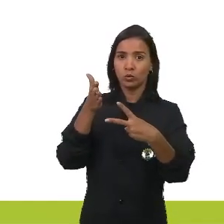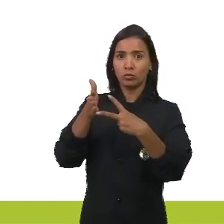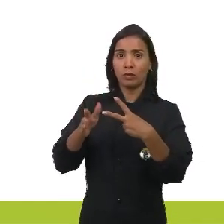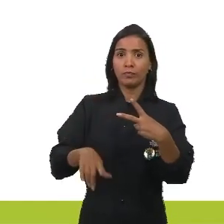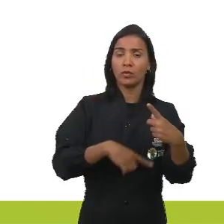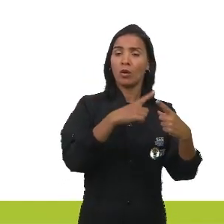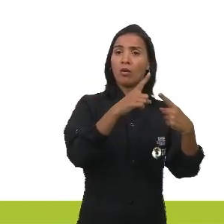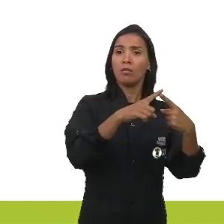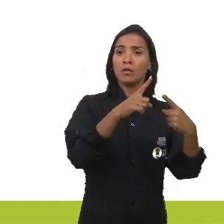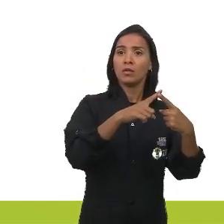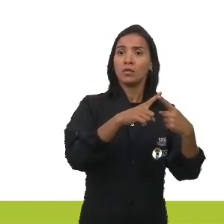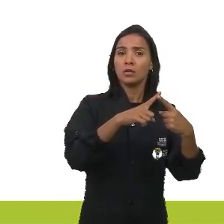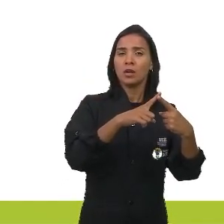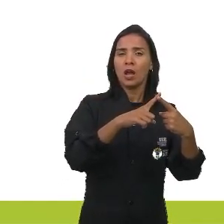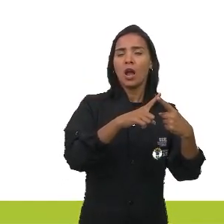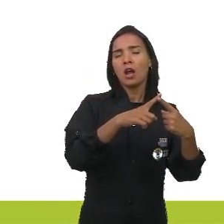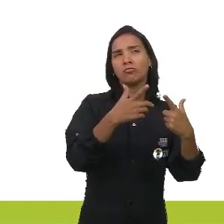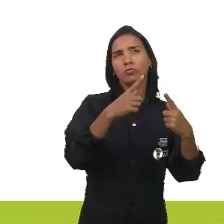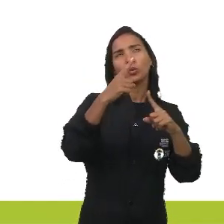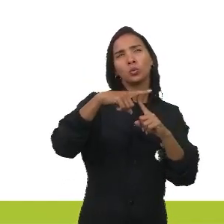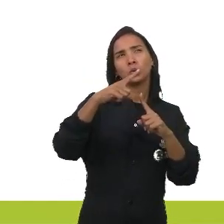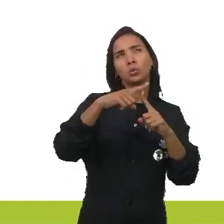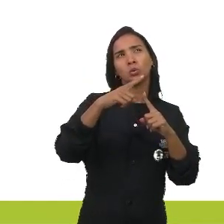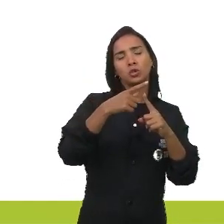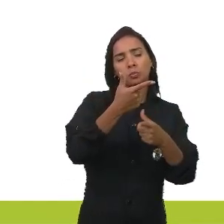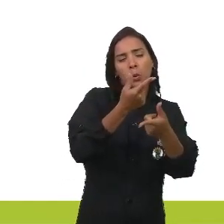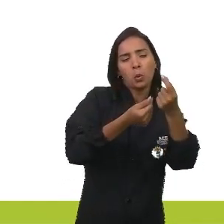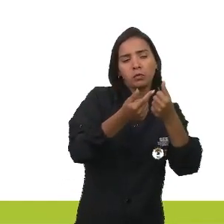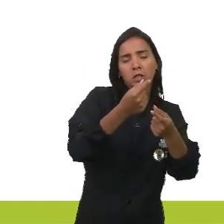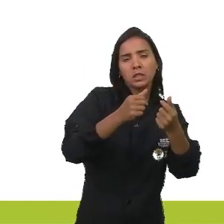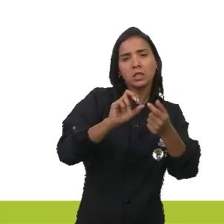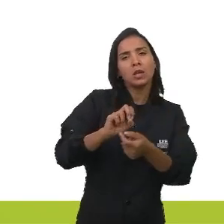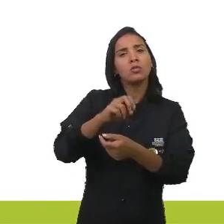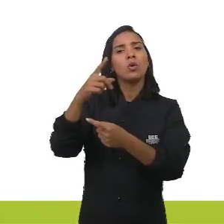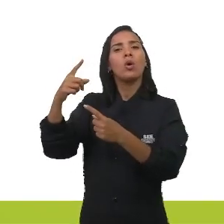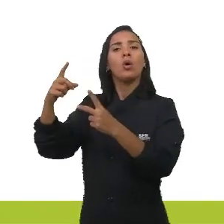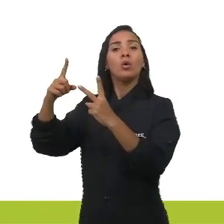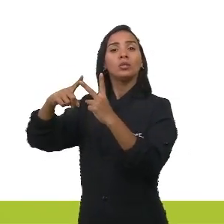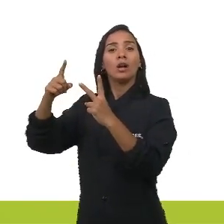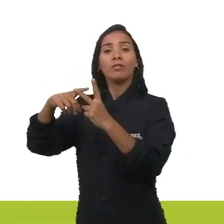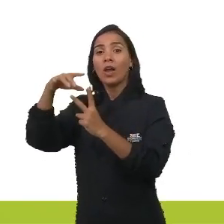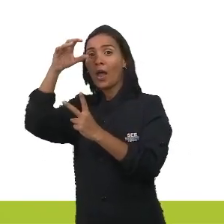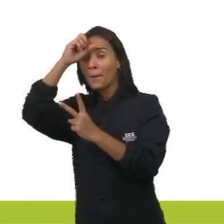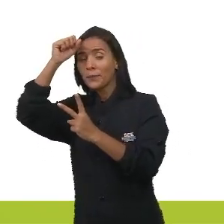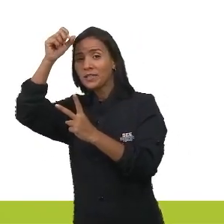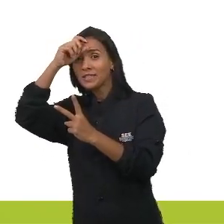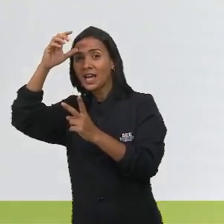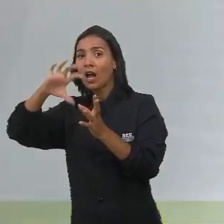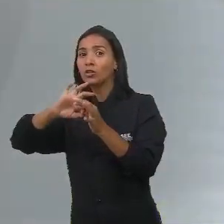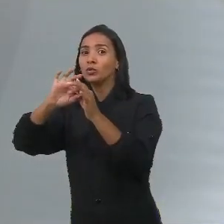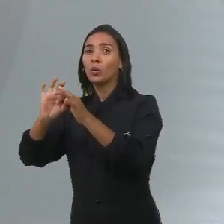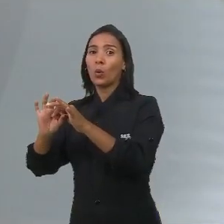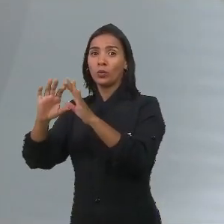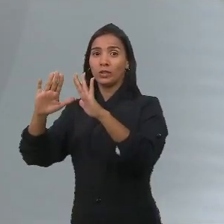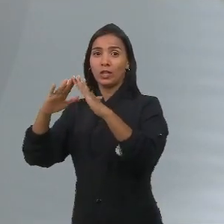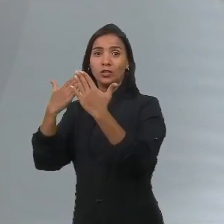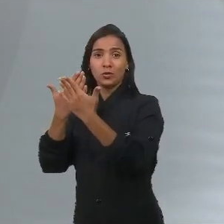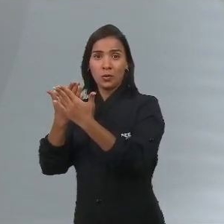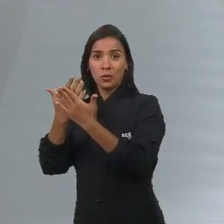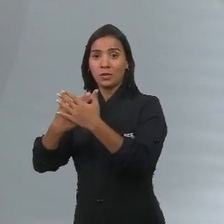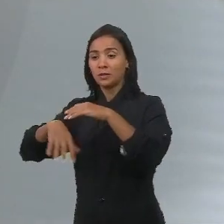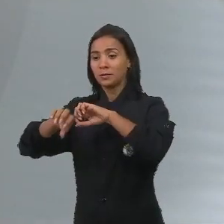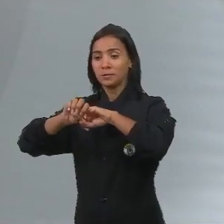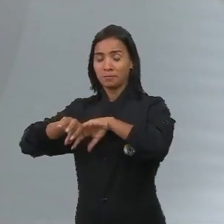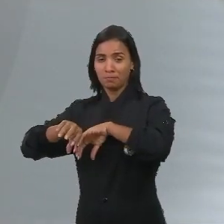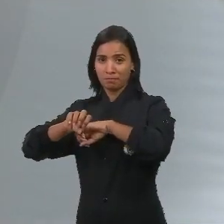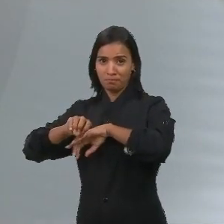por um caráter um pouco mais financeiro ou ele vai vir por um caráter mais de aprendizado esse caráter de aprendizado a gente